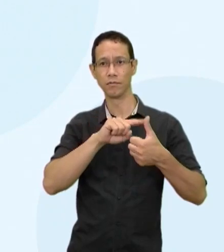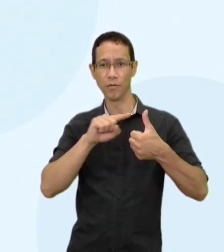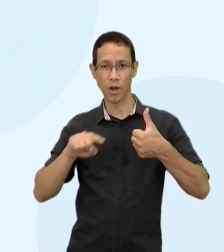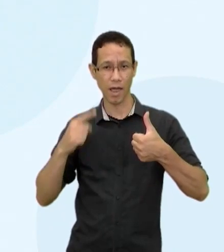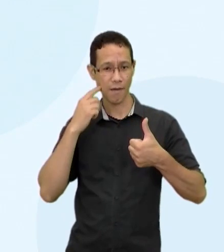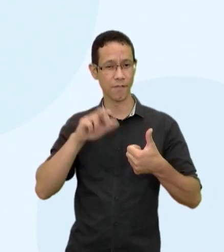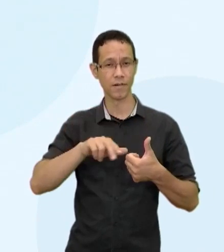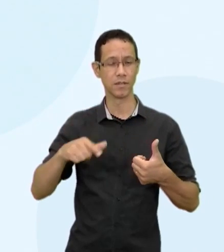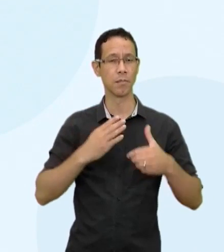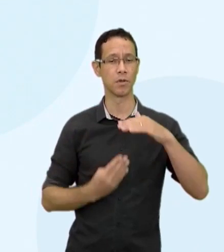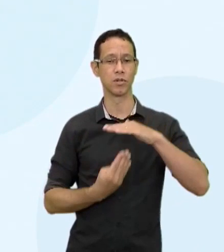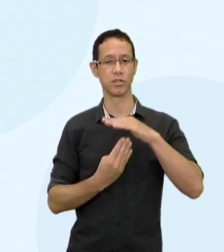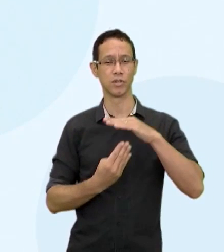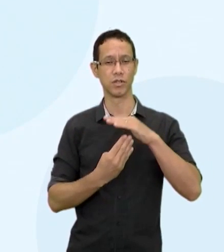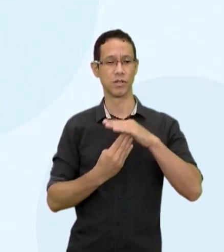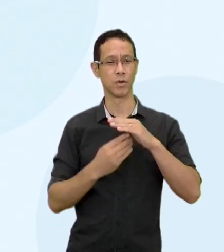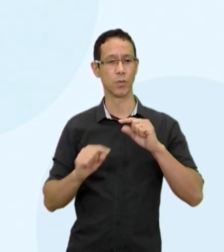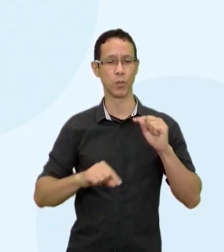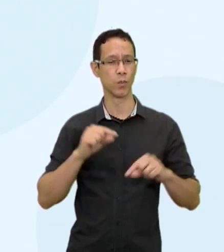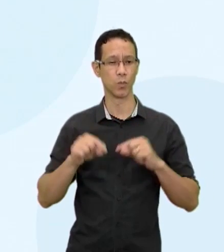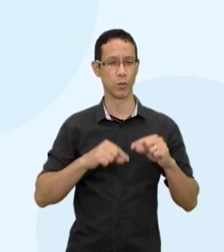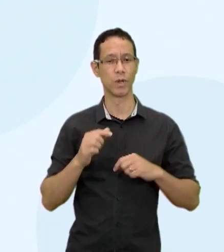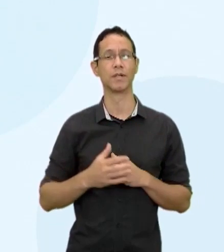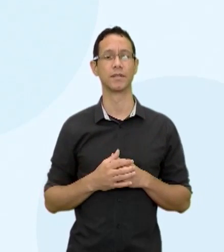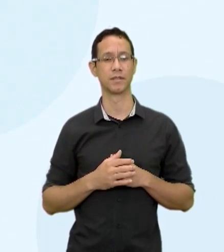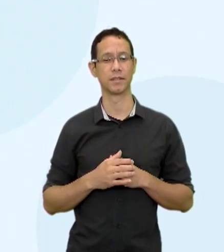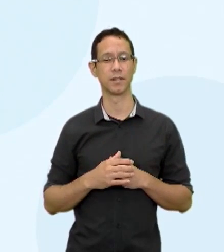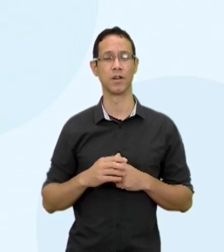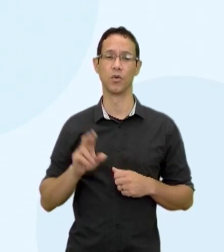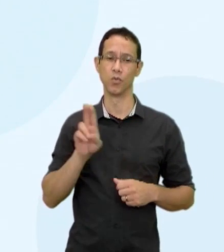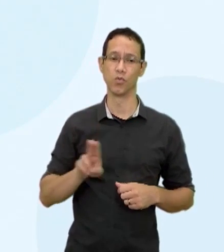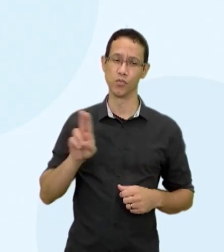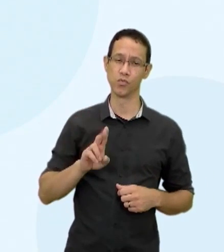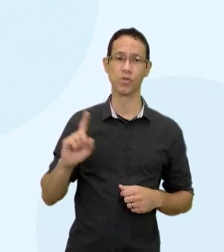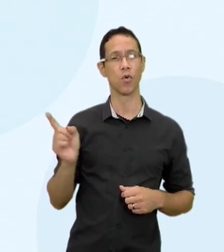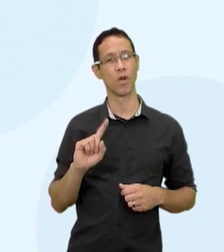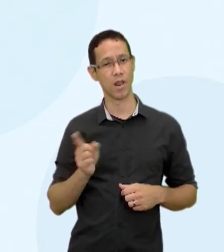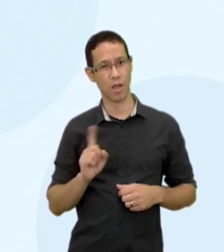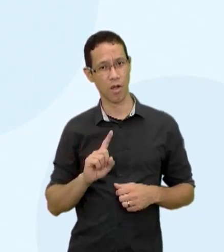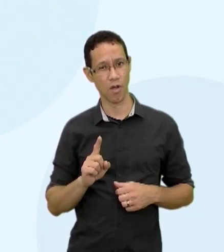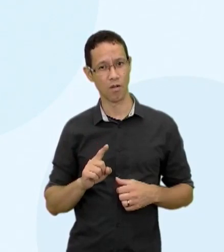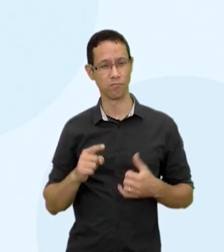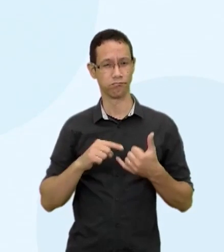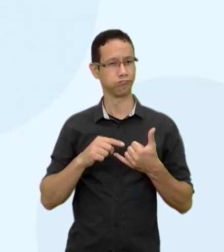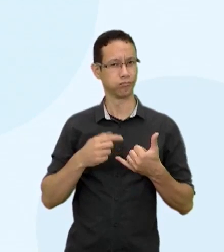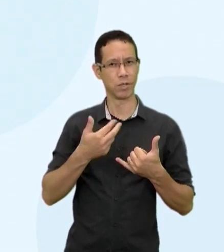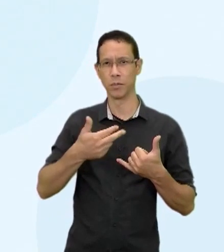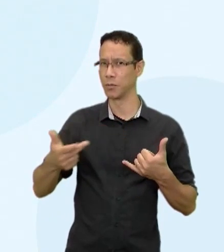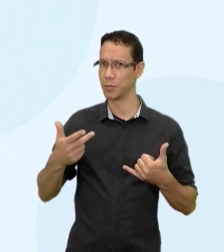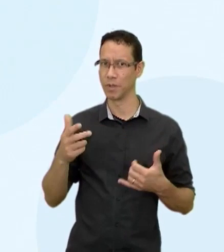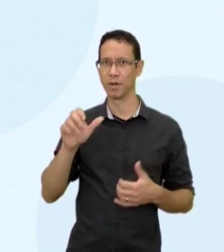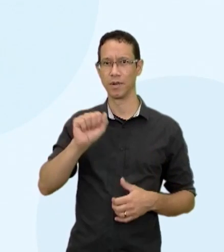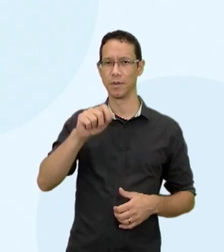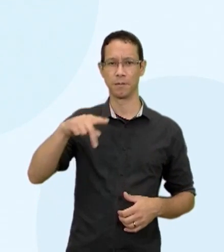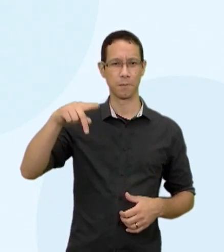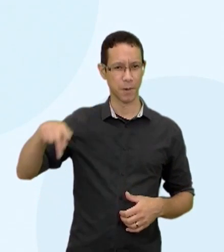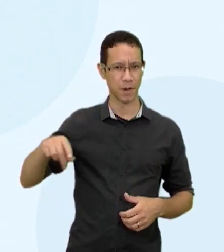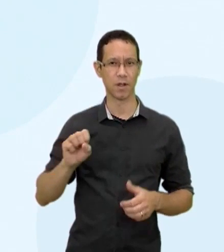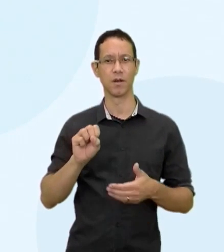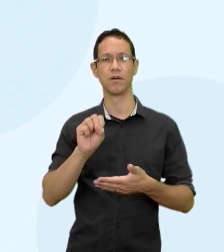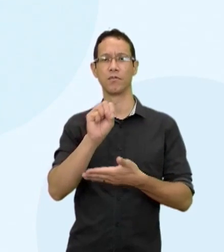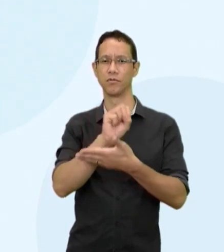fatores limitantes a elas, com ou sem o uso de dispositivos e aplicativos digitais, como